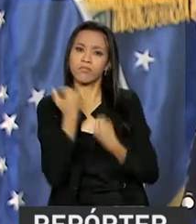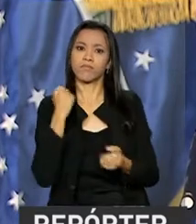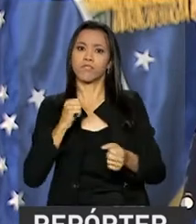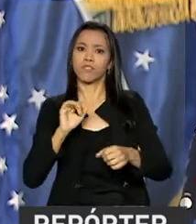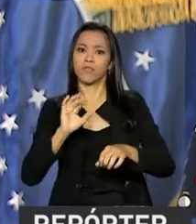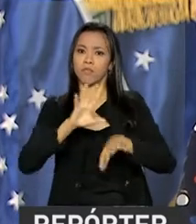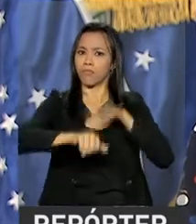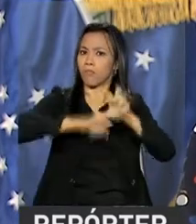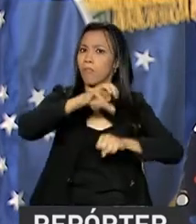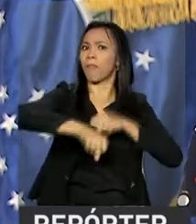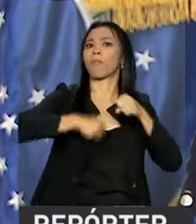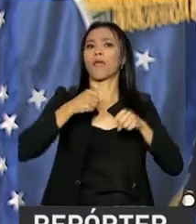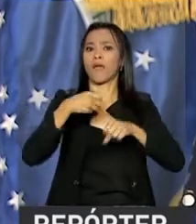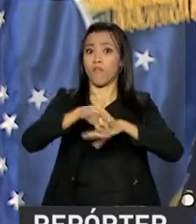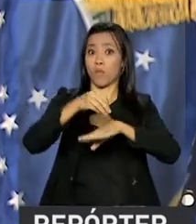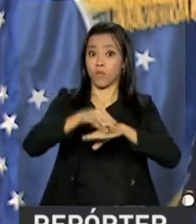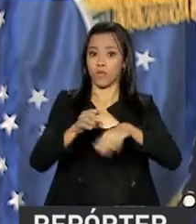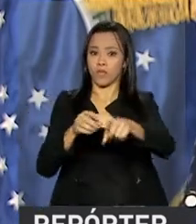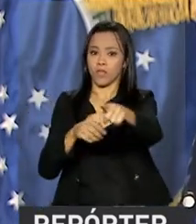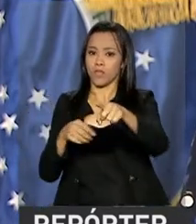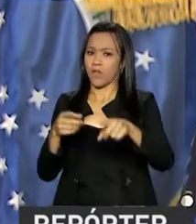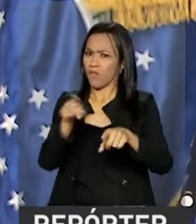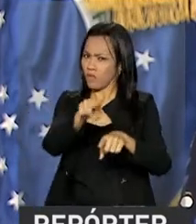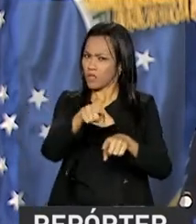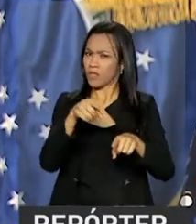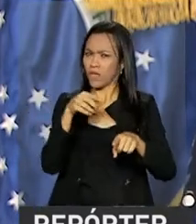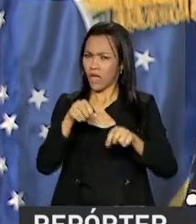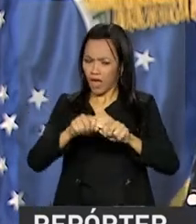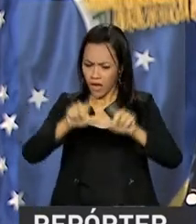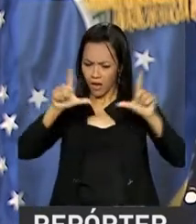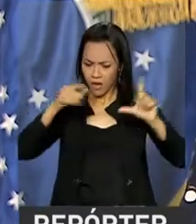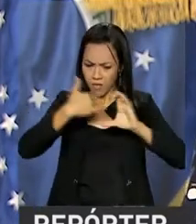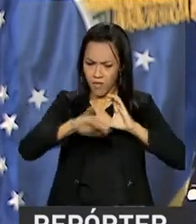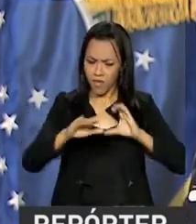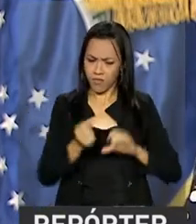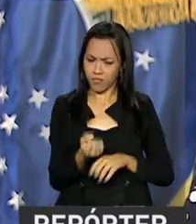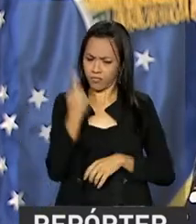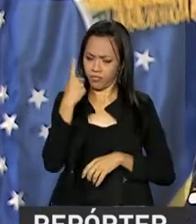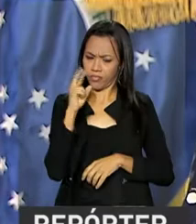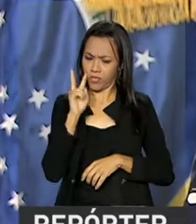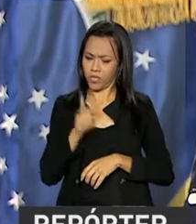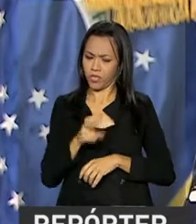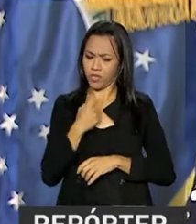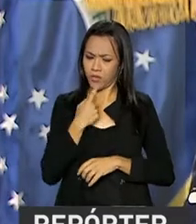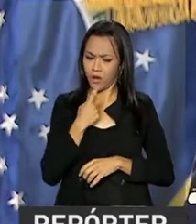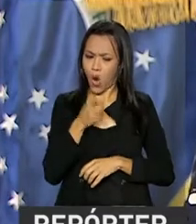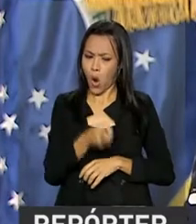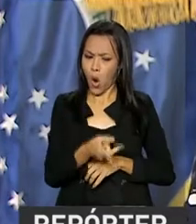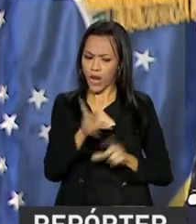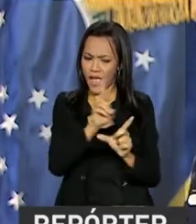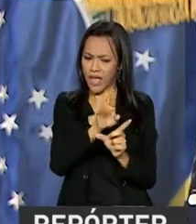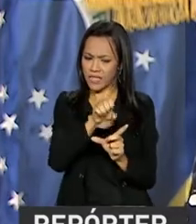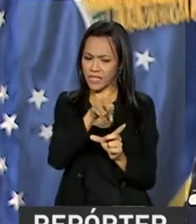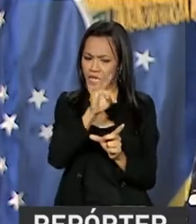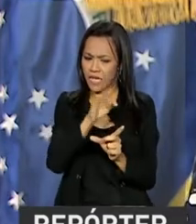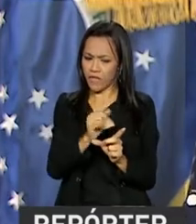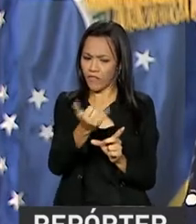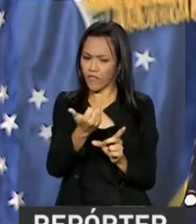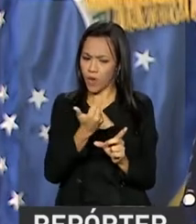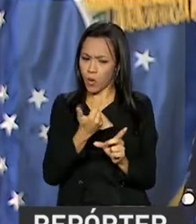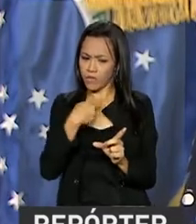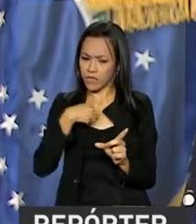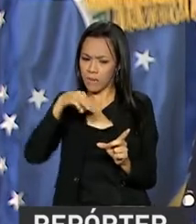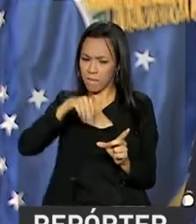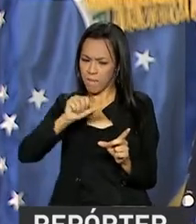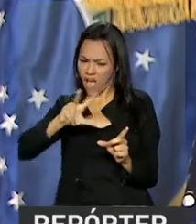abrir emails que tem um mundo estranho que quando você abre diz assim olha a receita federal diz que você caiu na